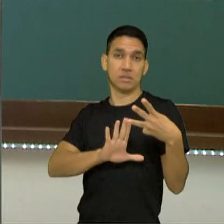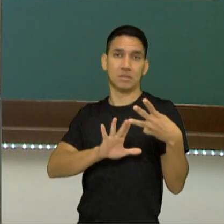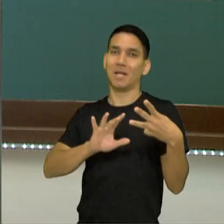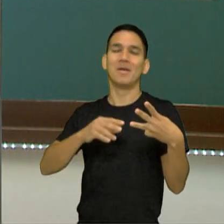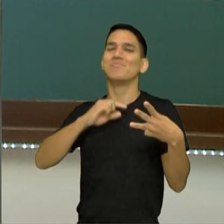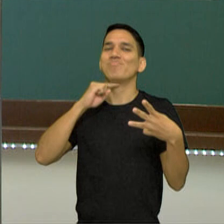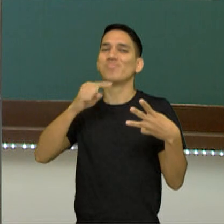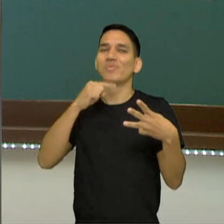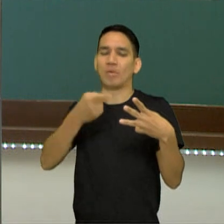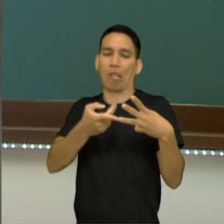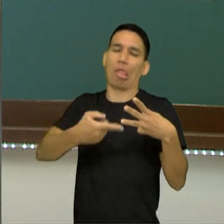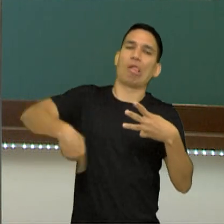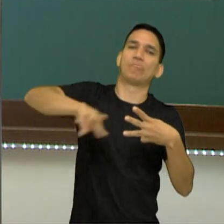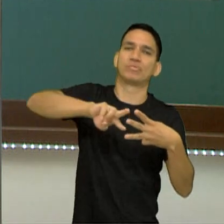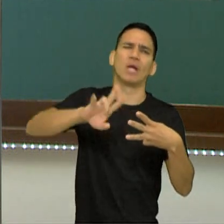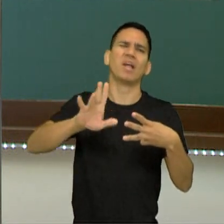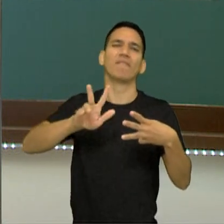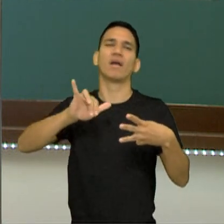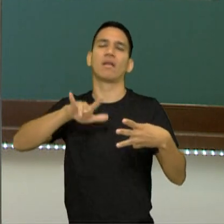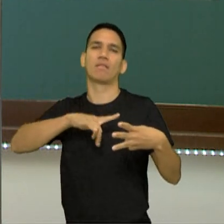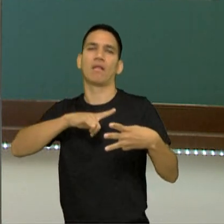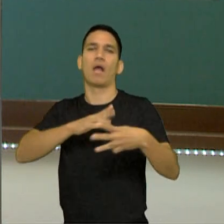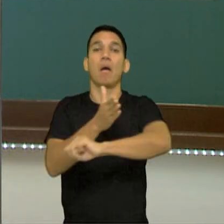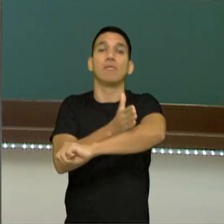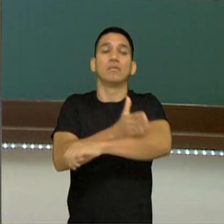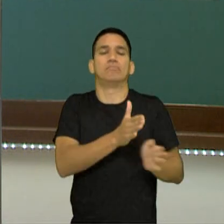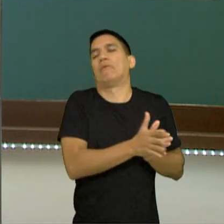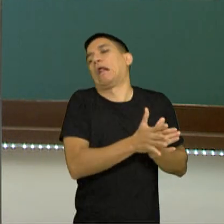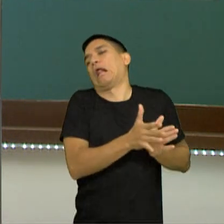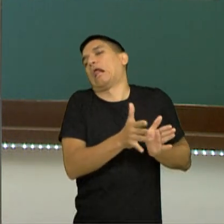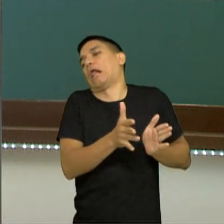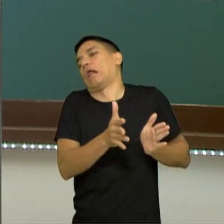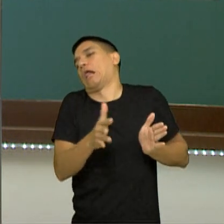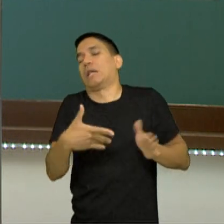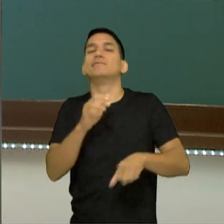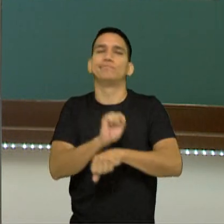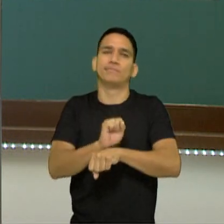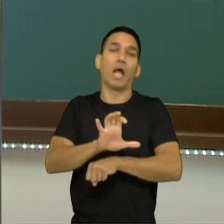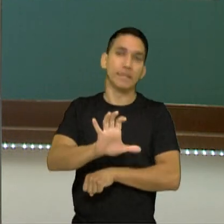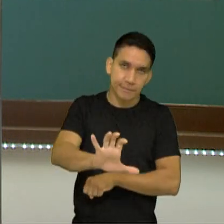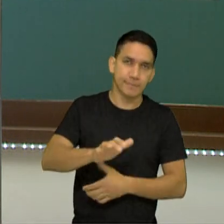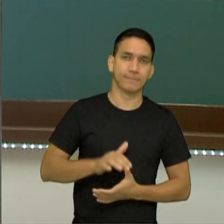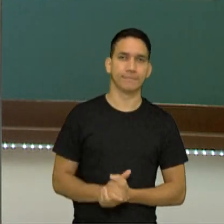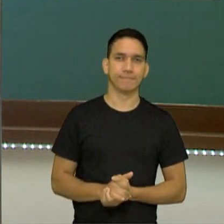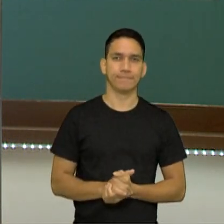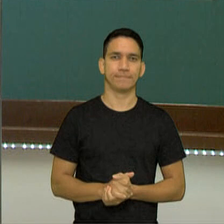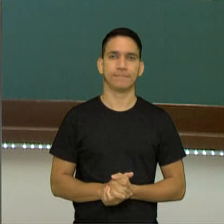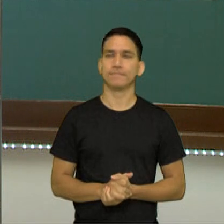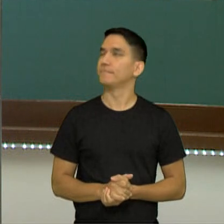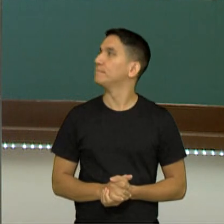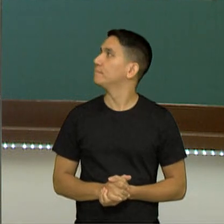por grande parte da Idade Média, essa configuração social, tá bom?